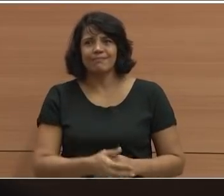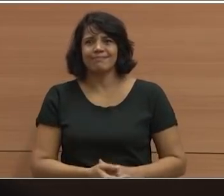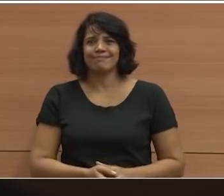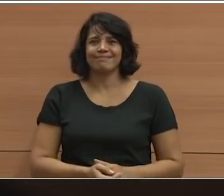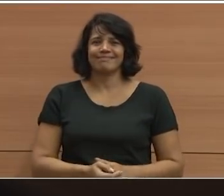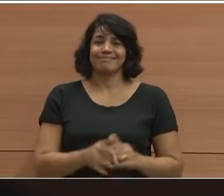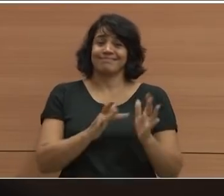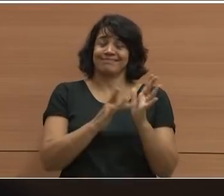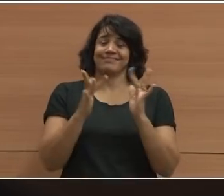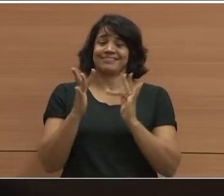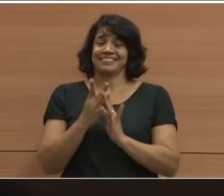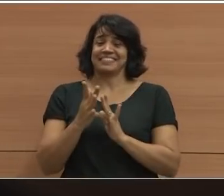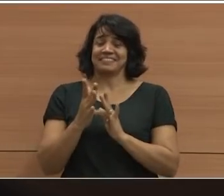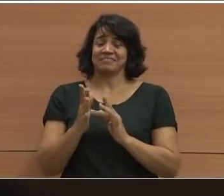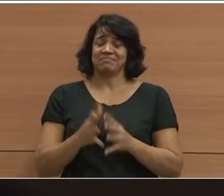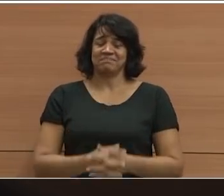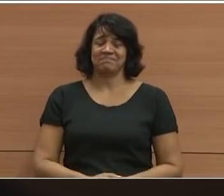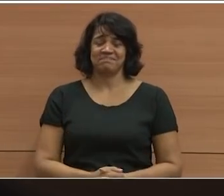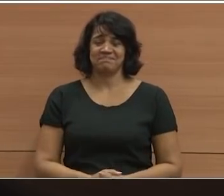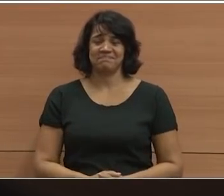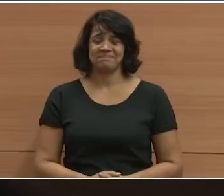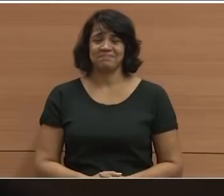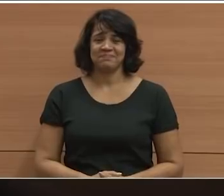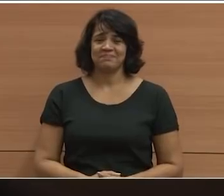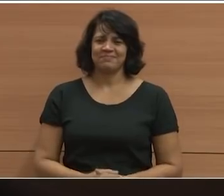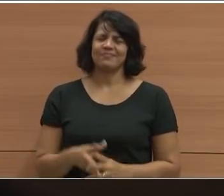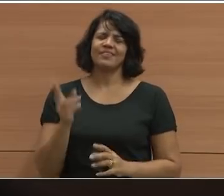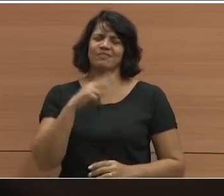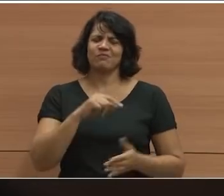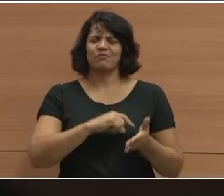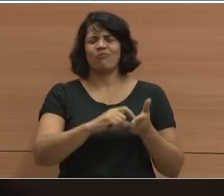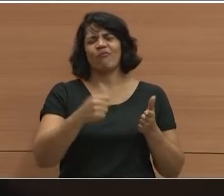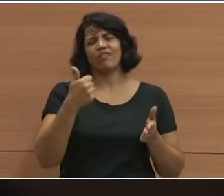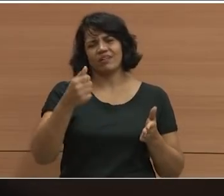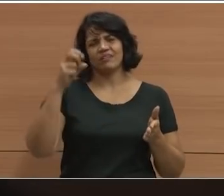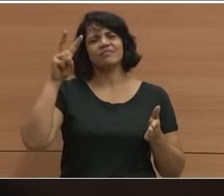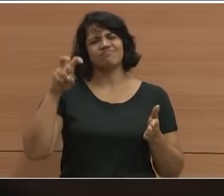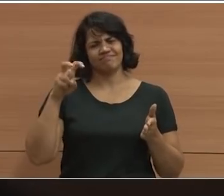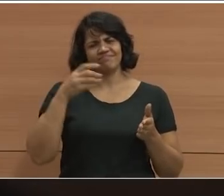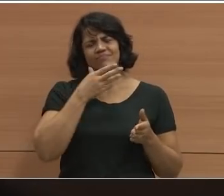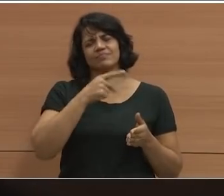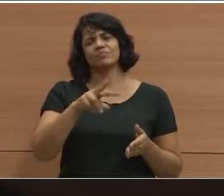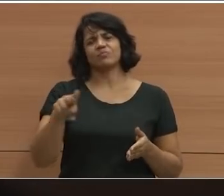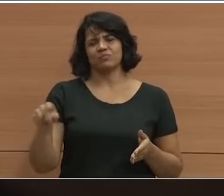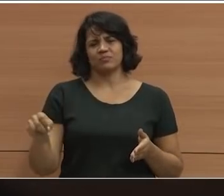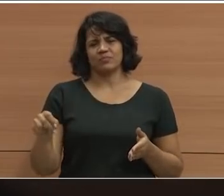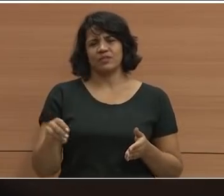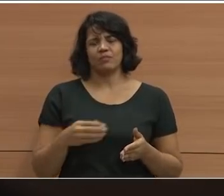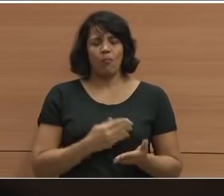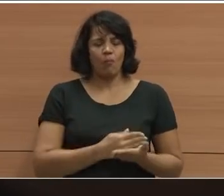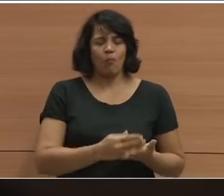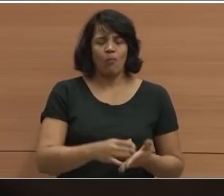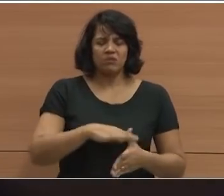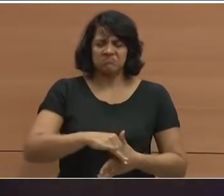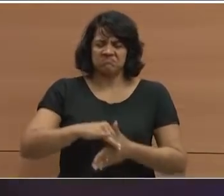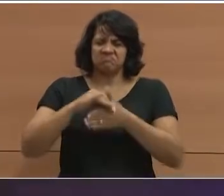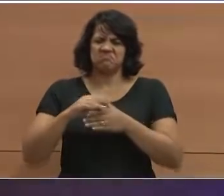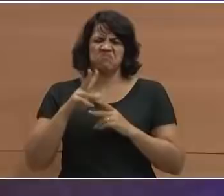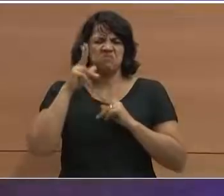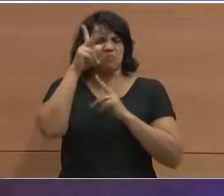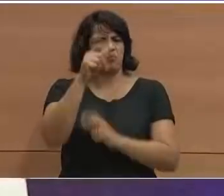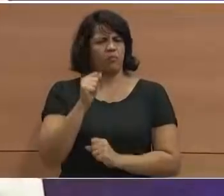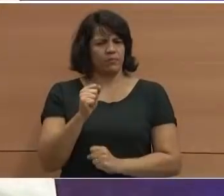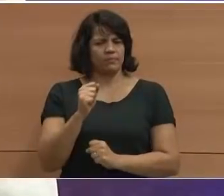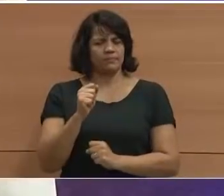igreja em Jerusalém. Veja o versículo 15, irmãos, aí que começa uma liderança forte.